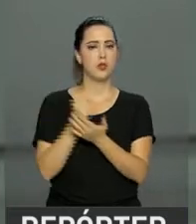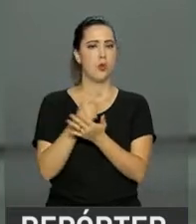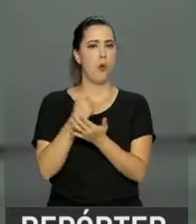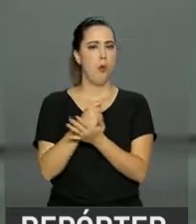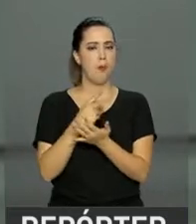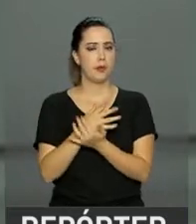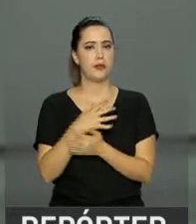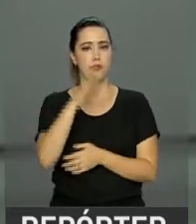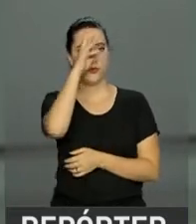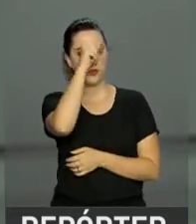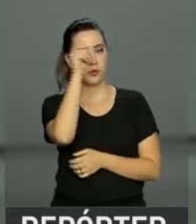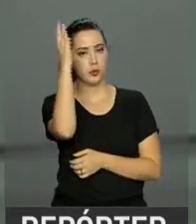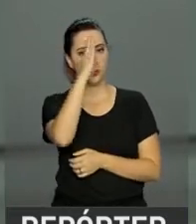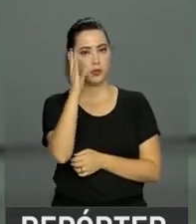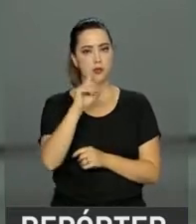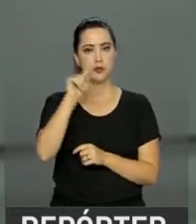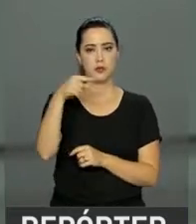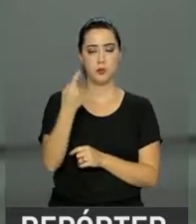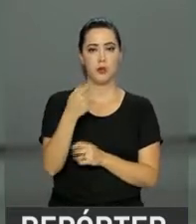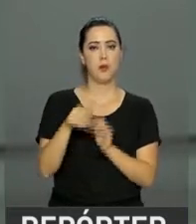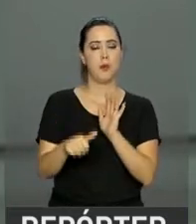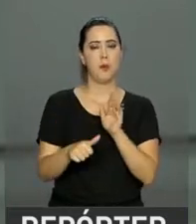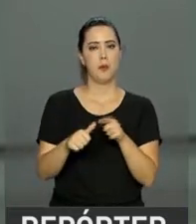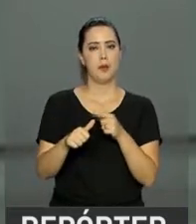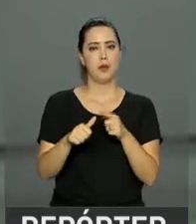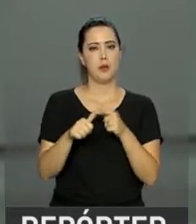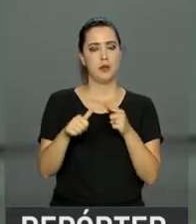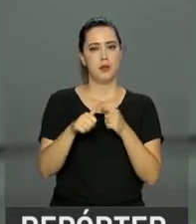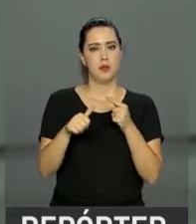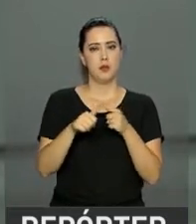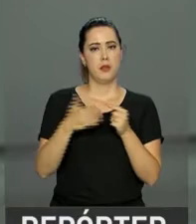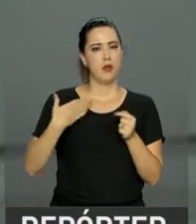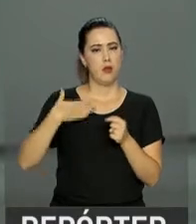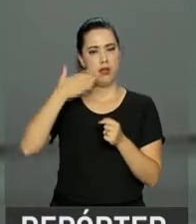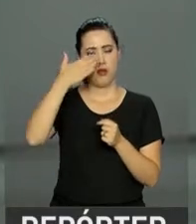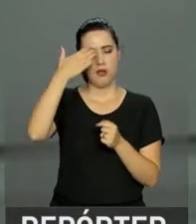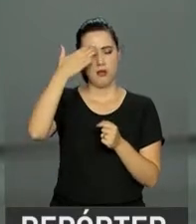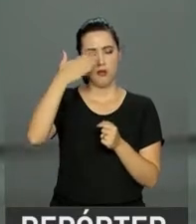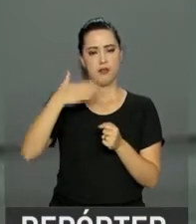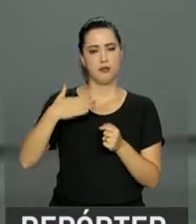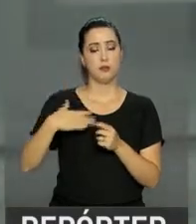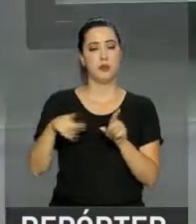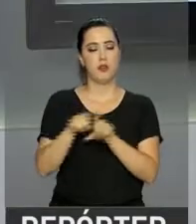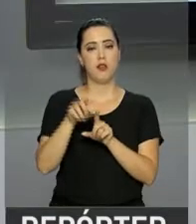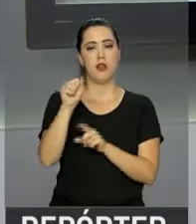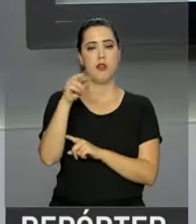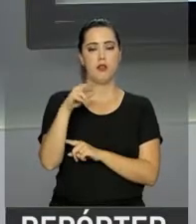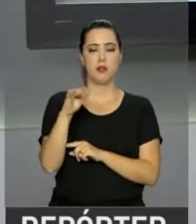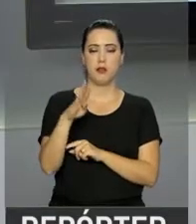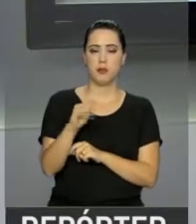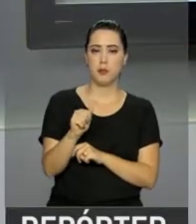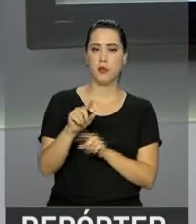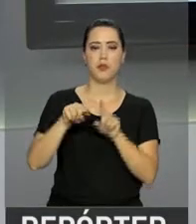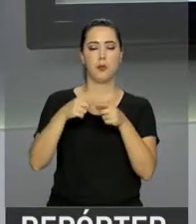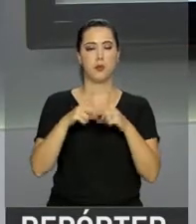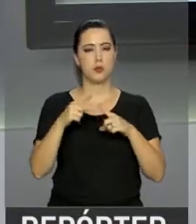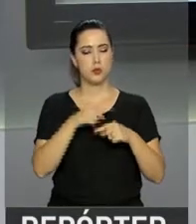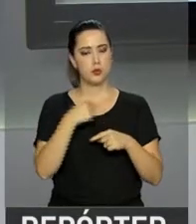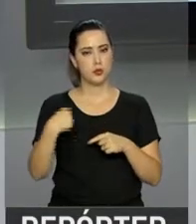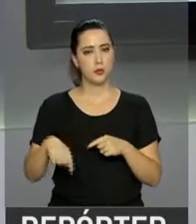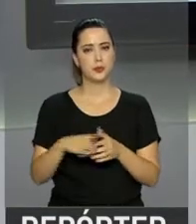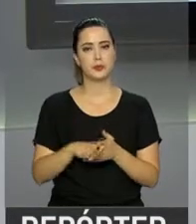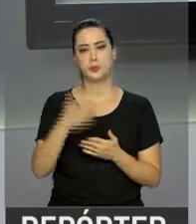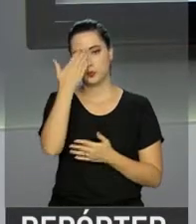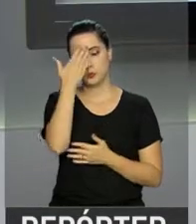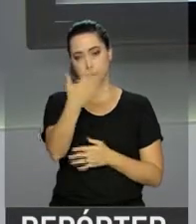frango do brasil depois da arábia saudita e do japão eu voto com você no estúdio jaime paulo muito obrigado